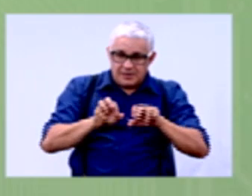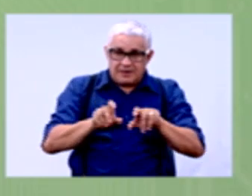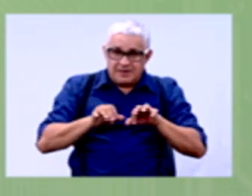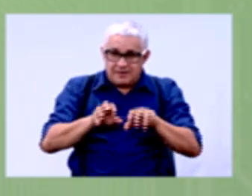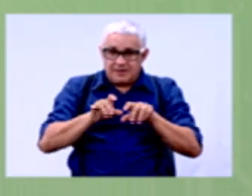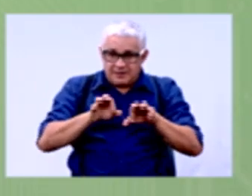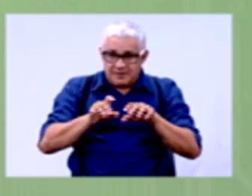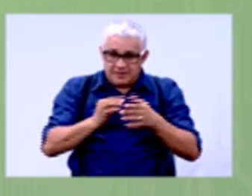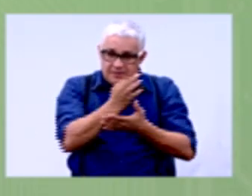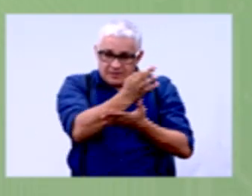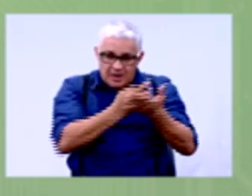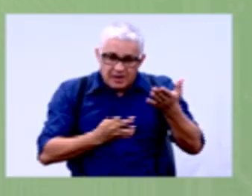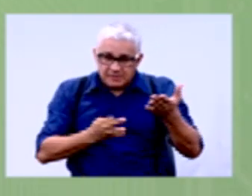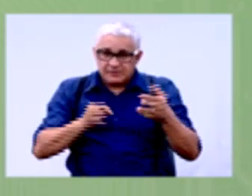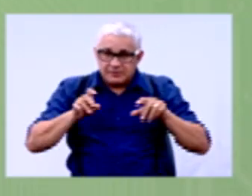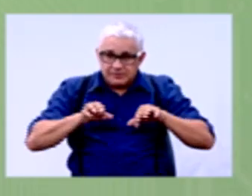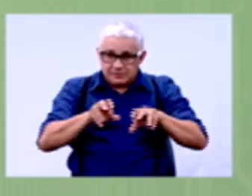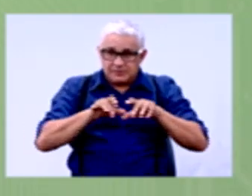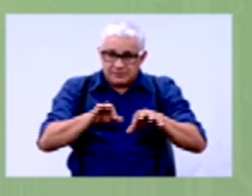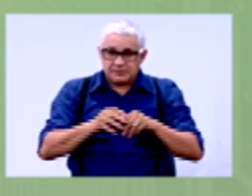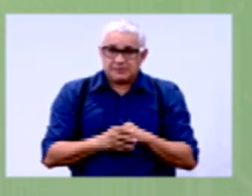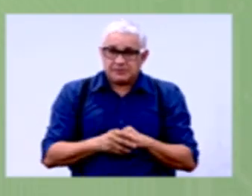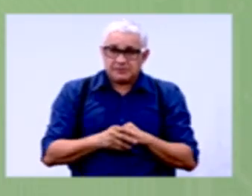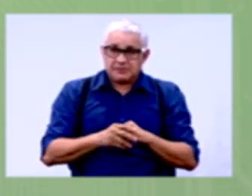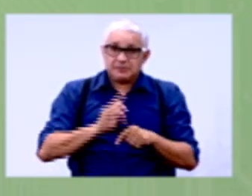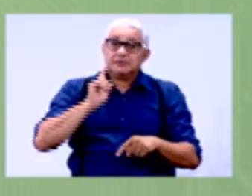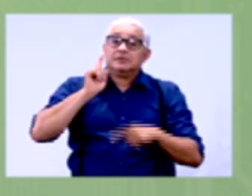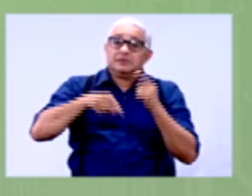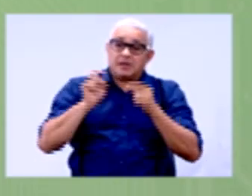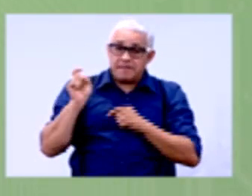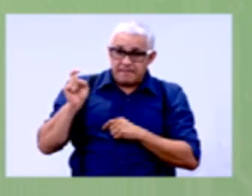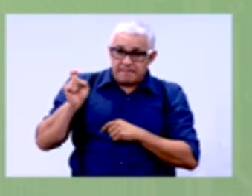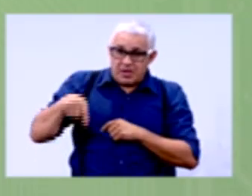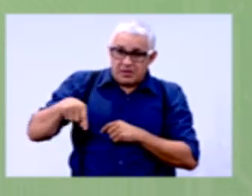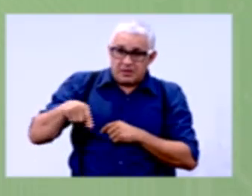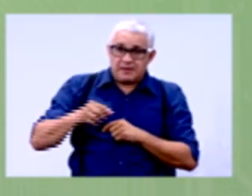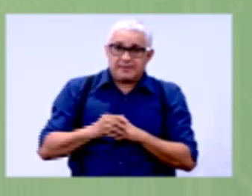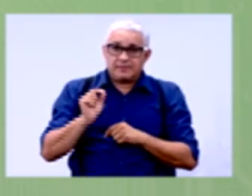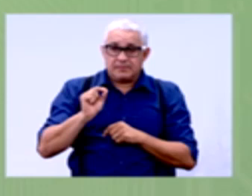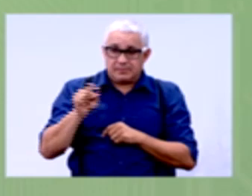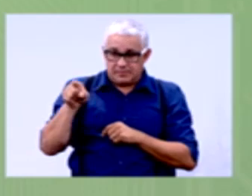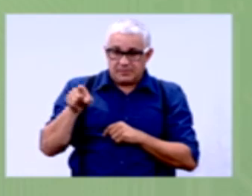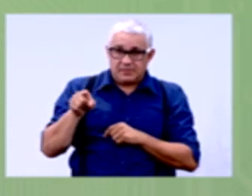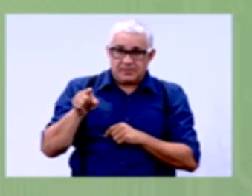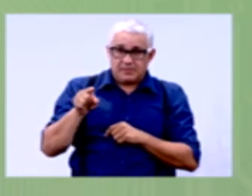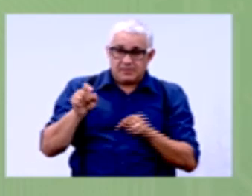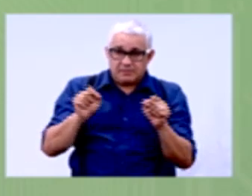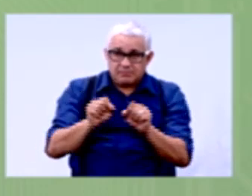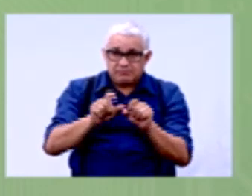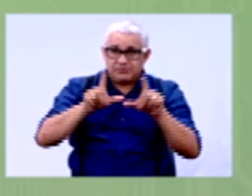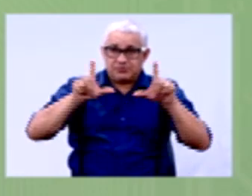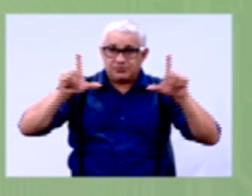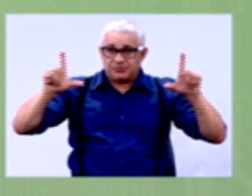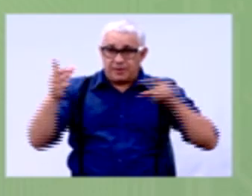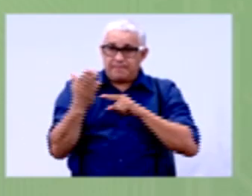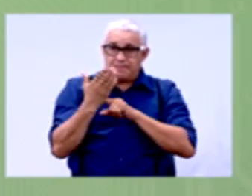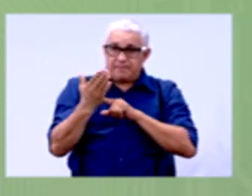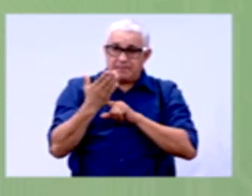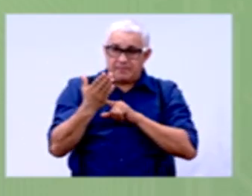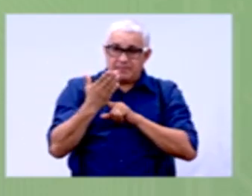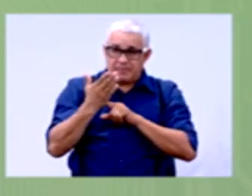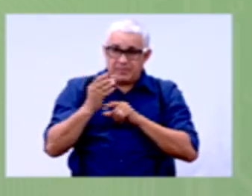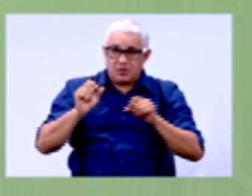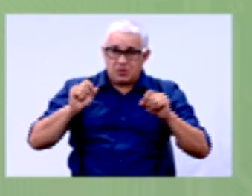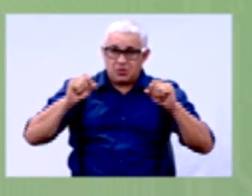campo de texto, em um campo de texto. Após o clique do botão, ele vai exibir um alerta na tela,